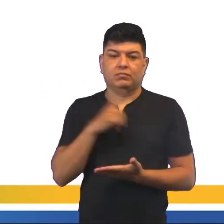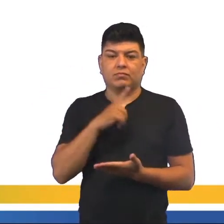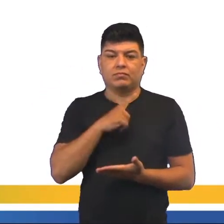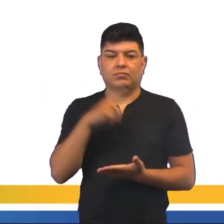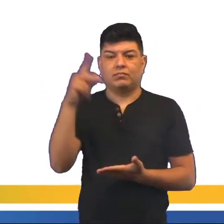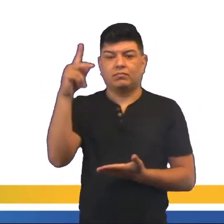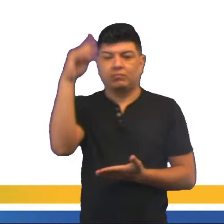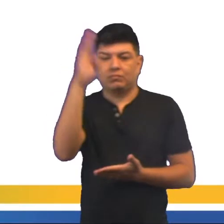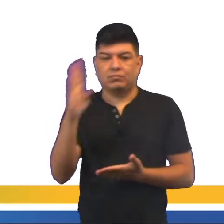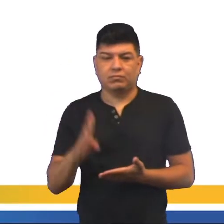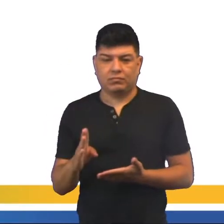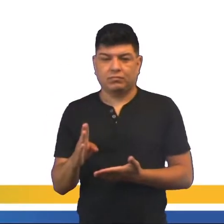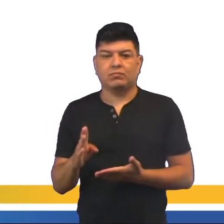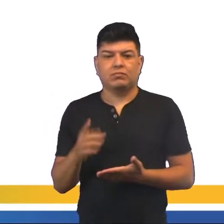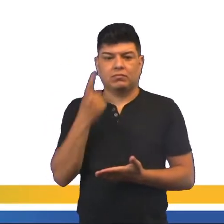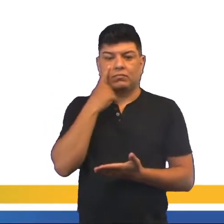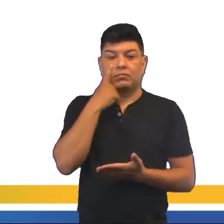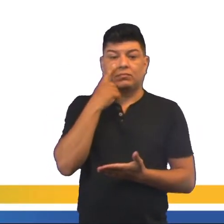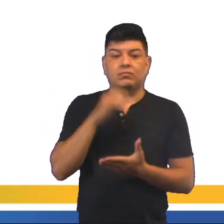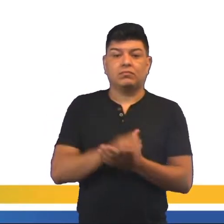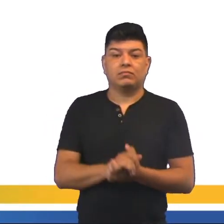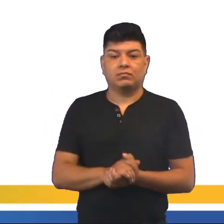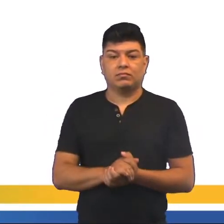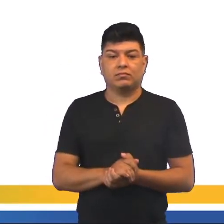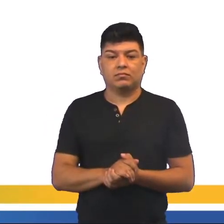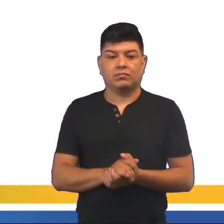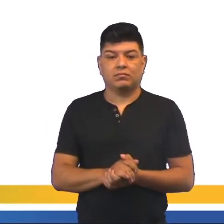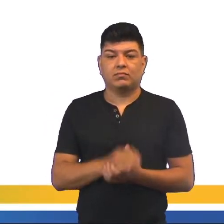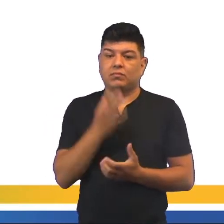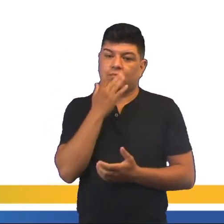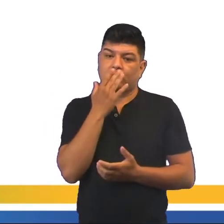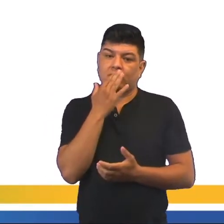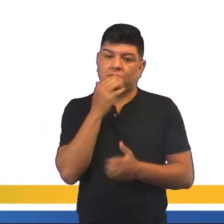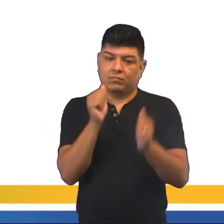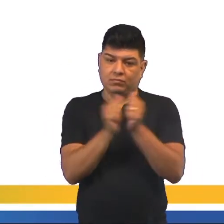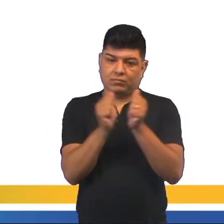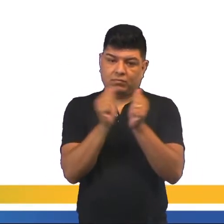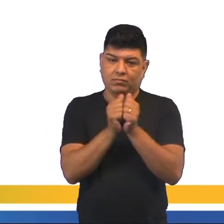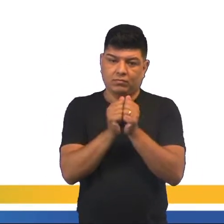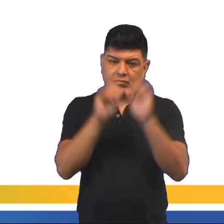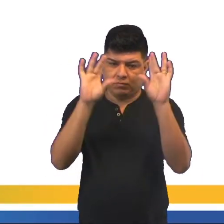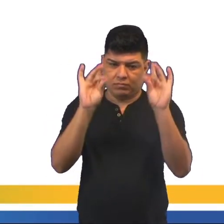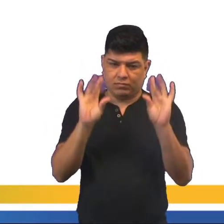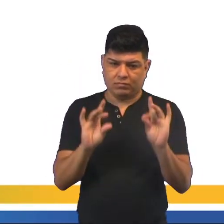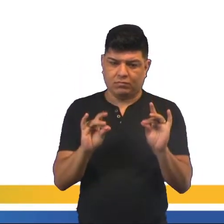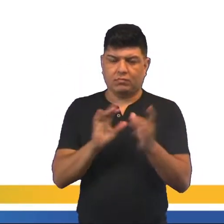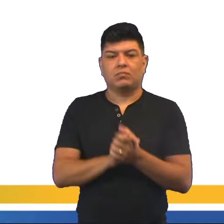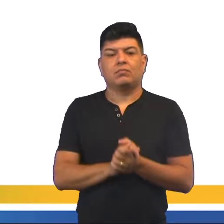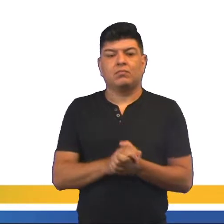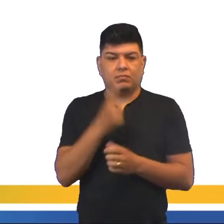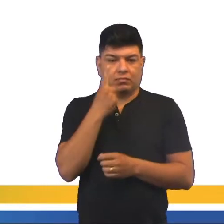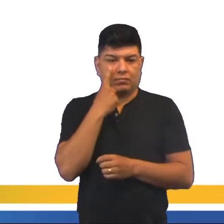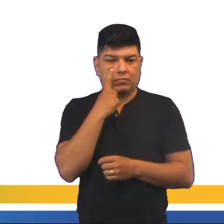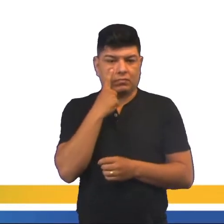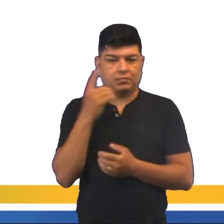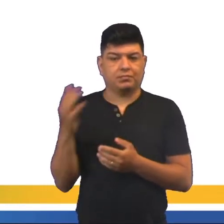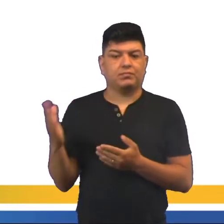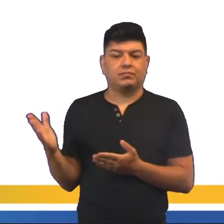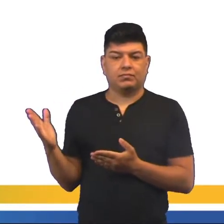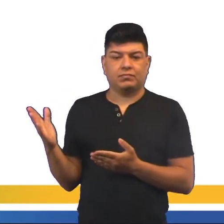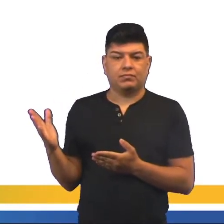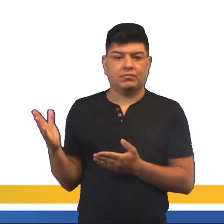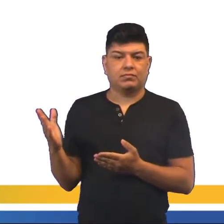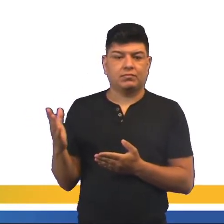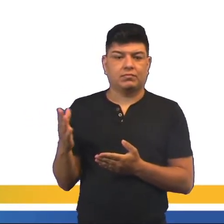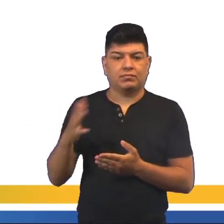hidrográficas do Brasil. Vamos ver aí comigo, vamos pelas cores, acompanha bem direitinho, não tira o teu olhar da tela.